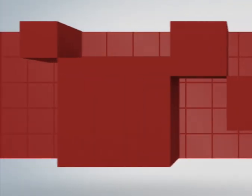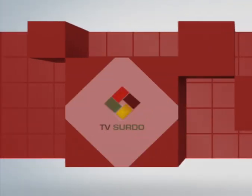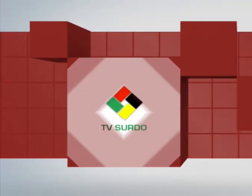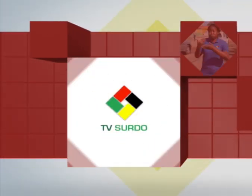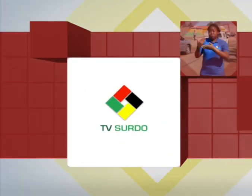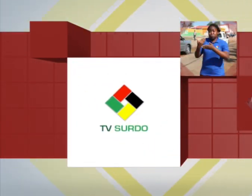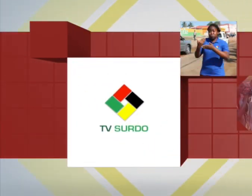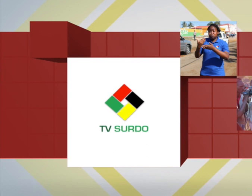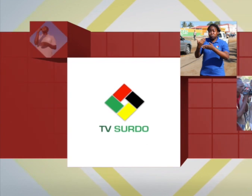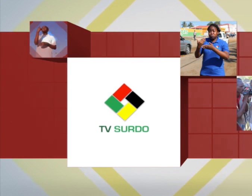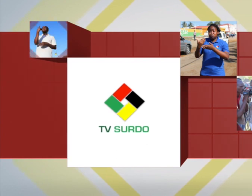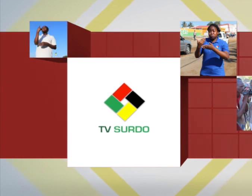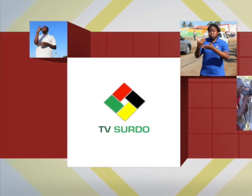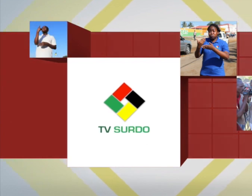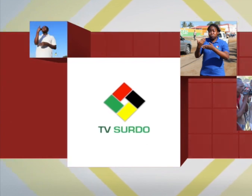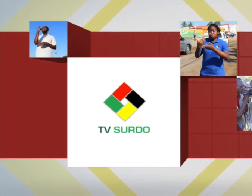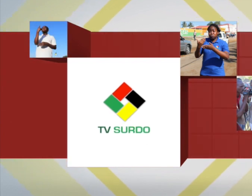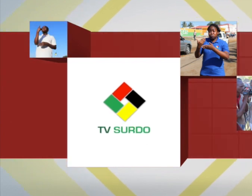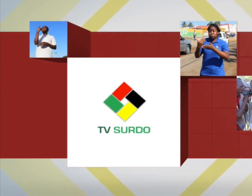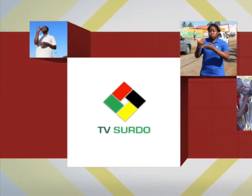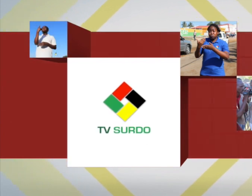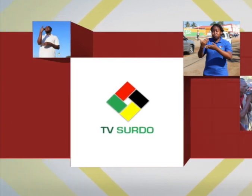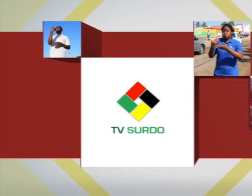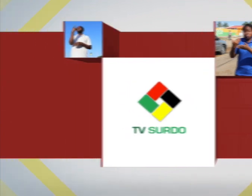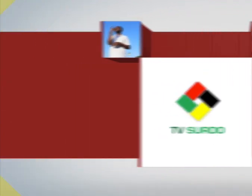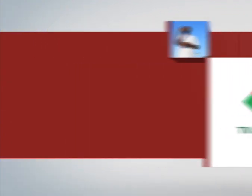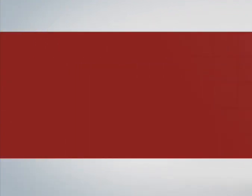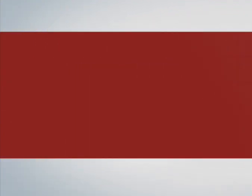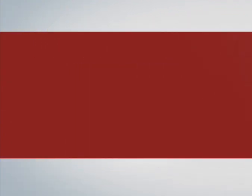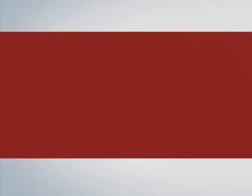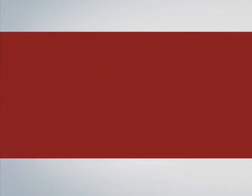Legenda Sônia Ruberti